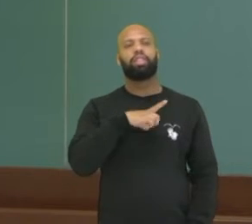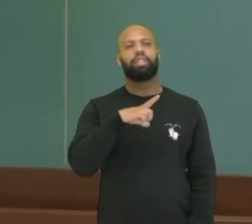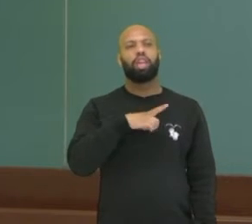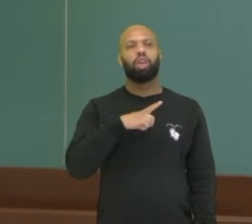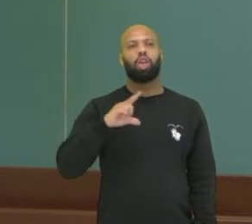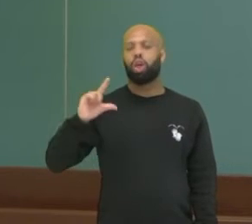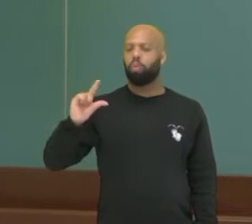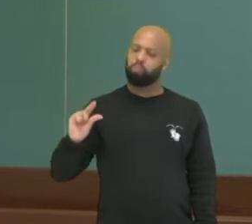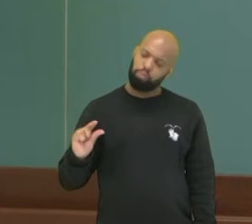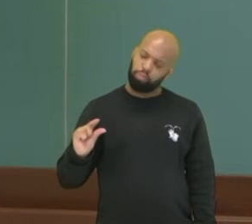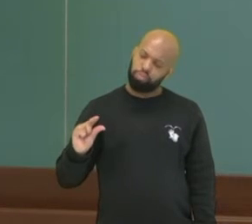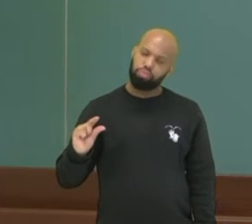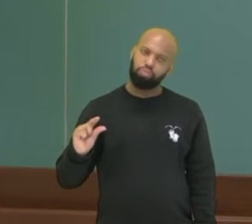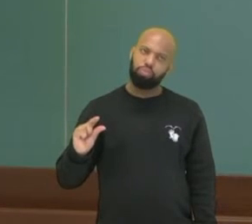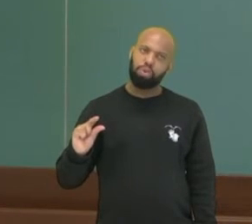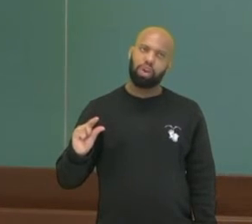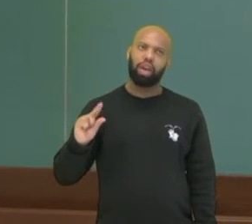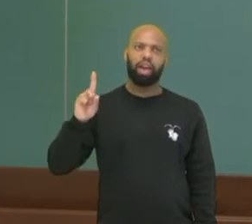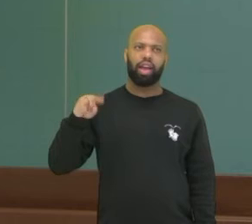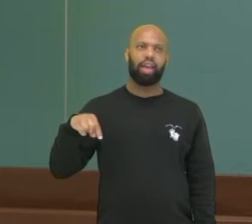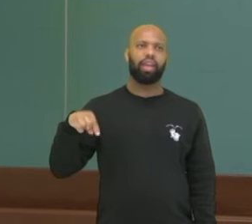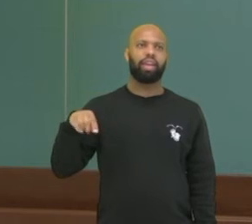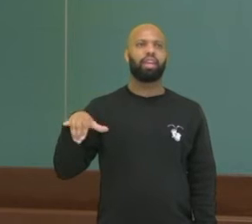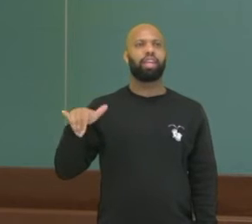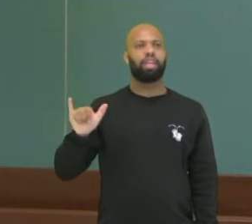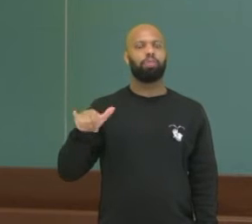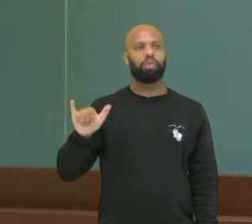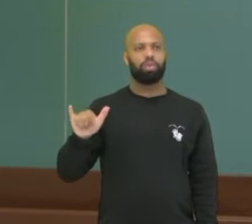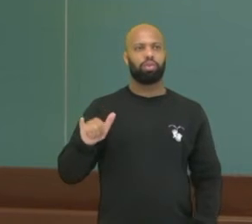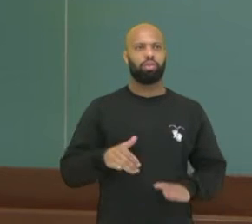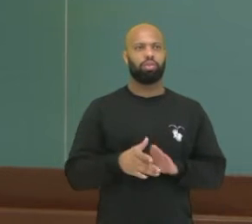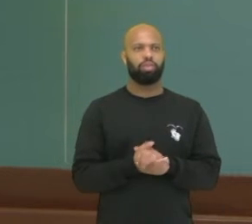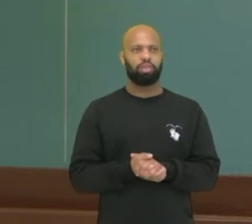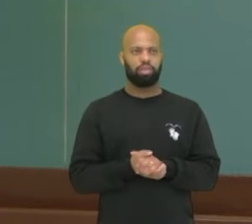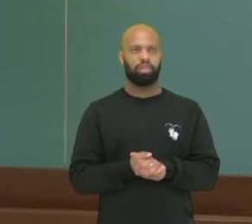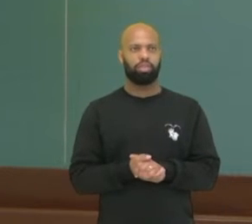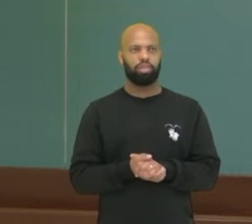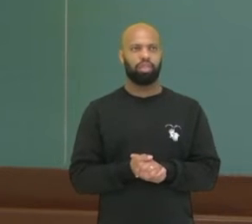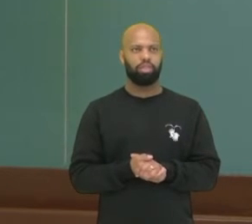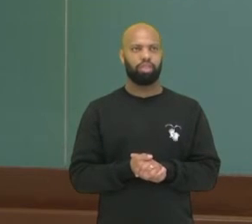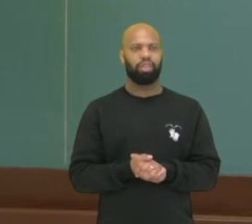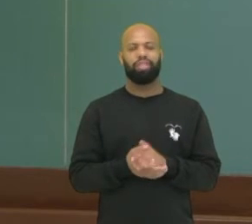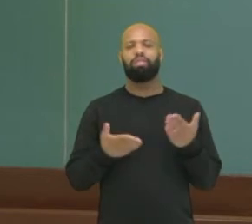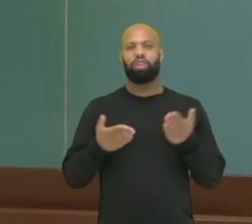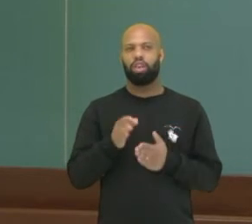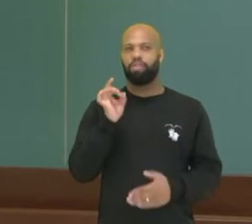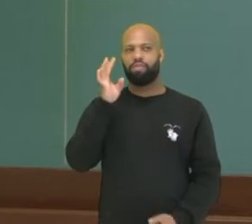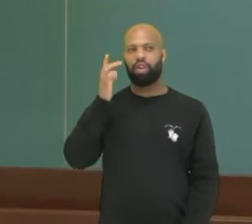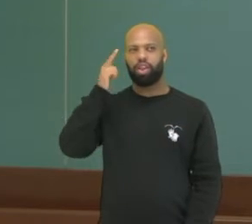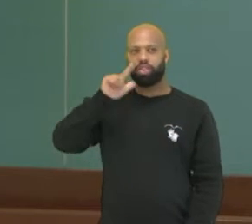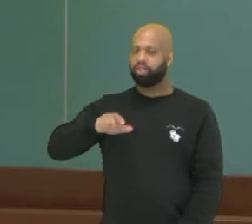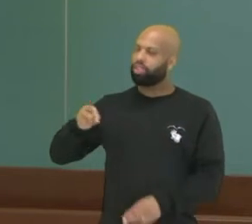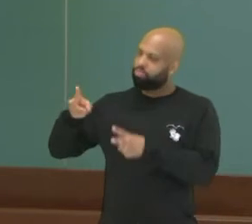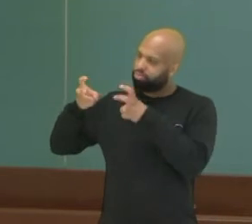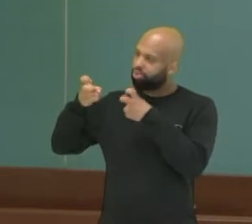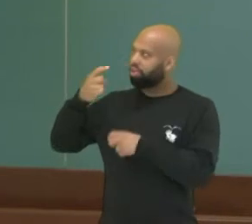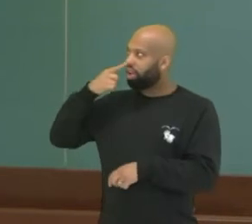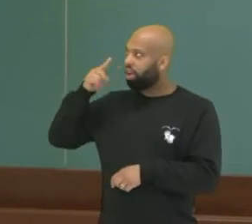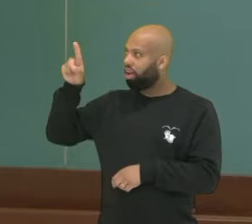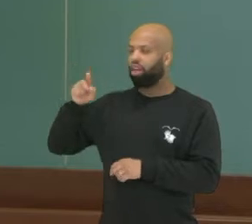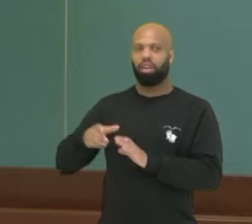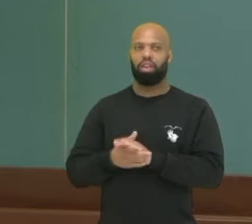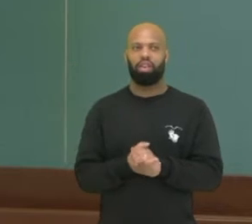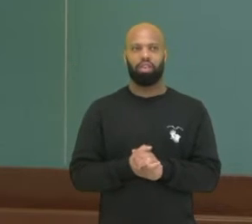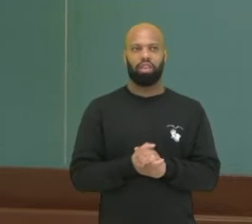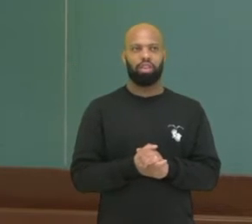menor cromossomo é o Y. Fica bem fácil quando nós formos apresentar